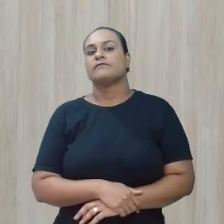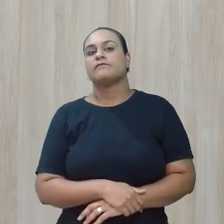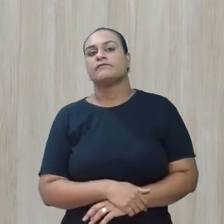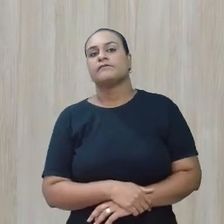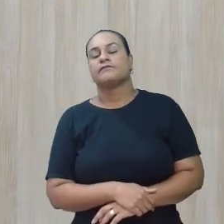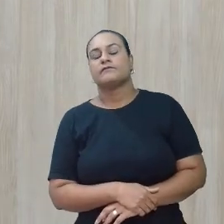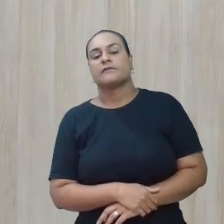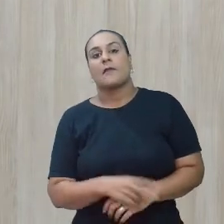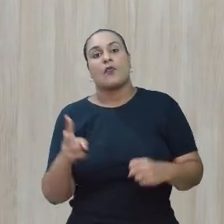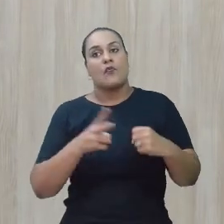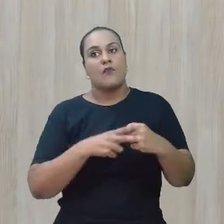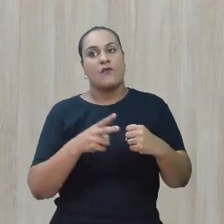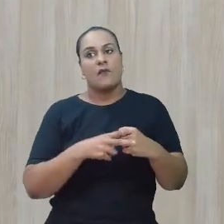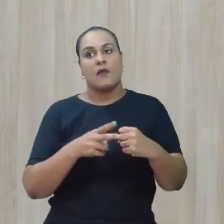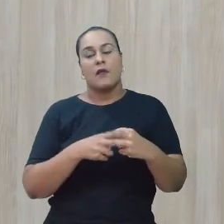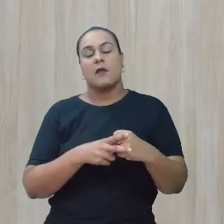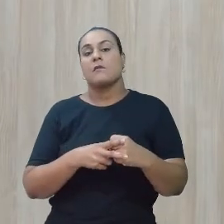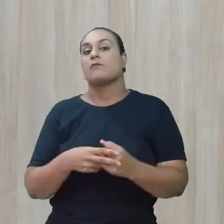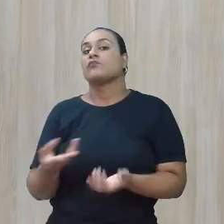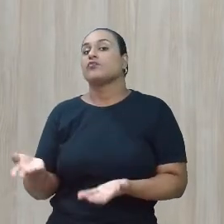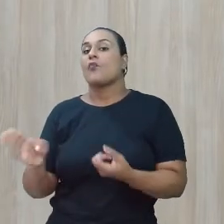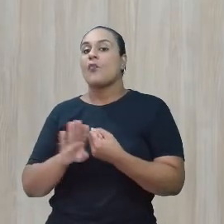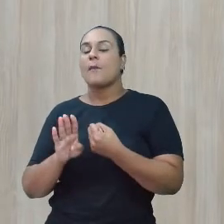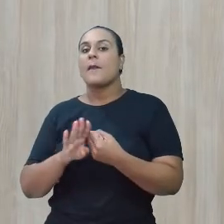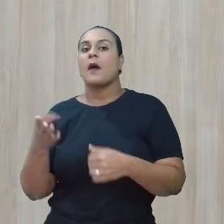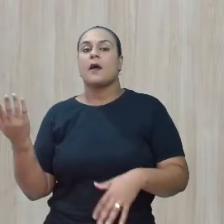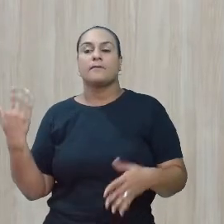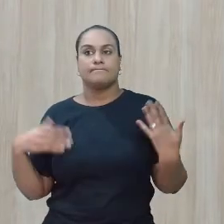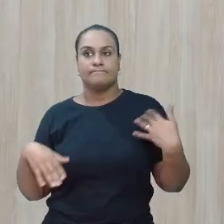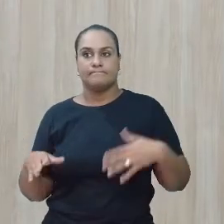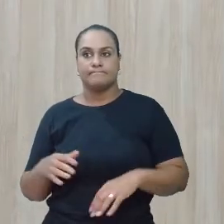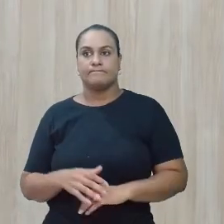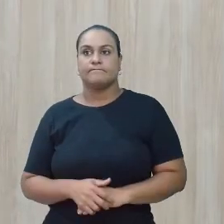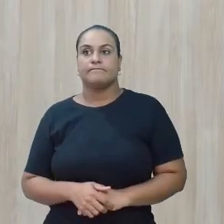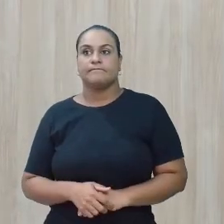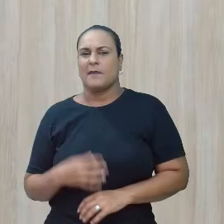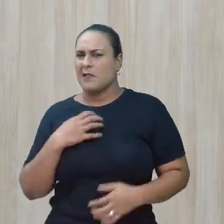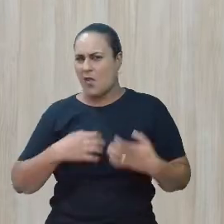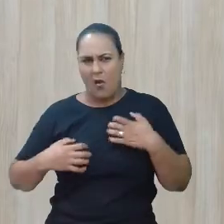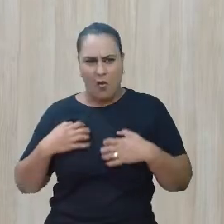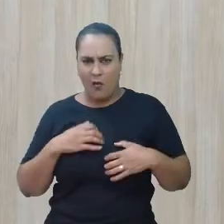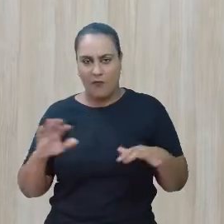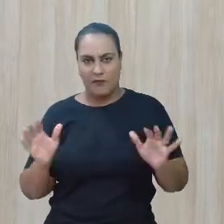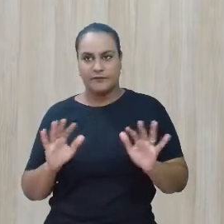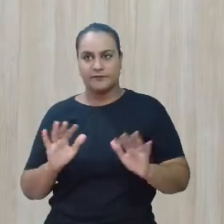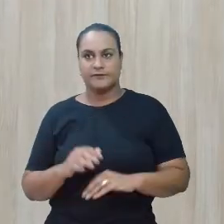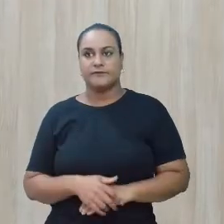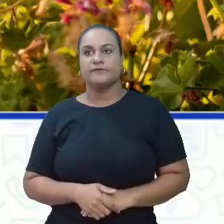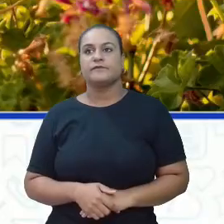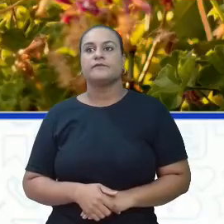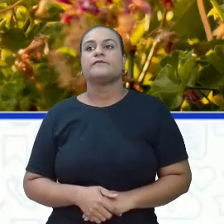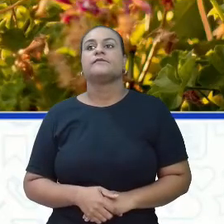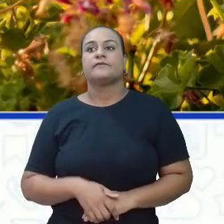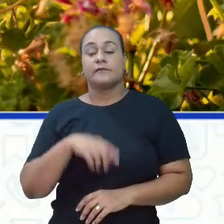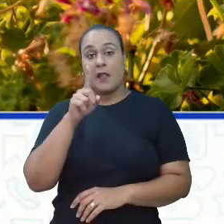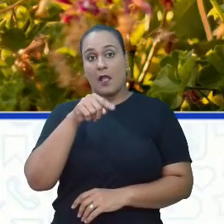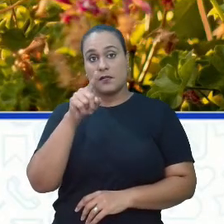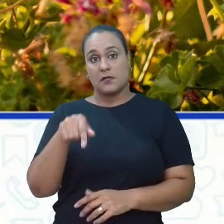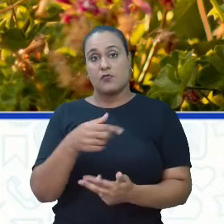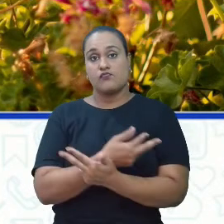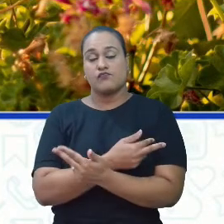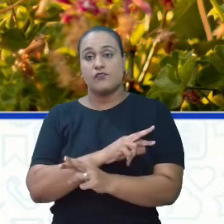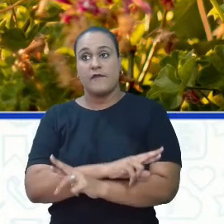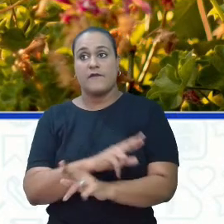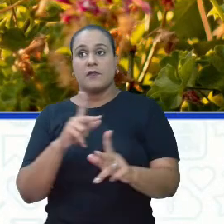as coisas, é só ter calma, respirar, não se desesperar e vir comigo. Ó, acentos diferenciais que